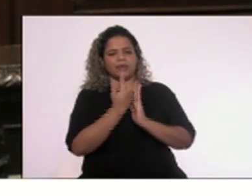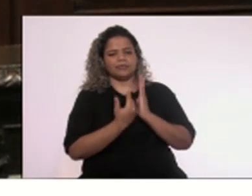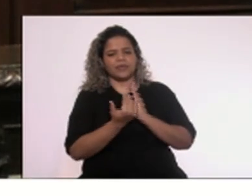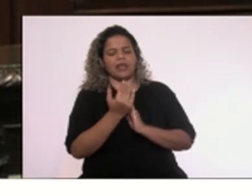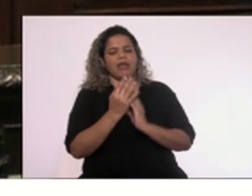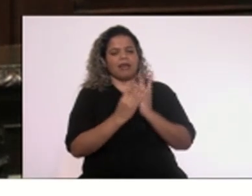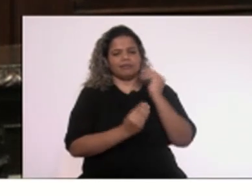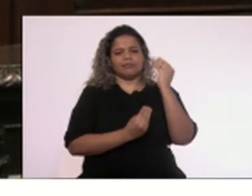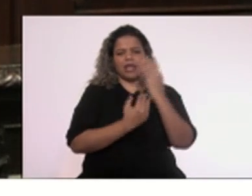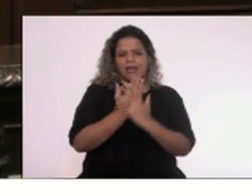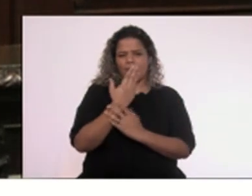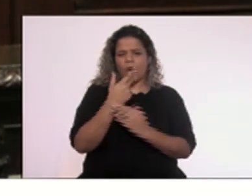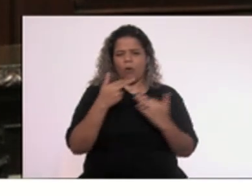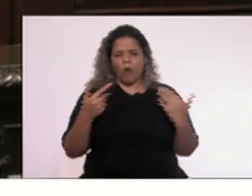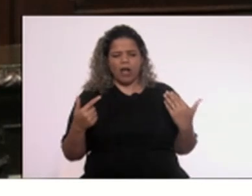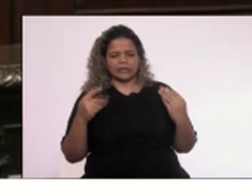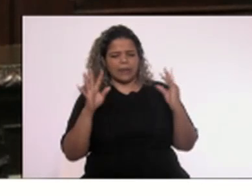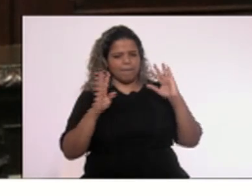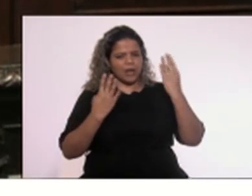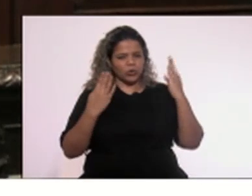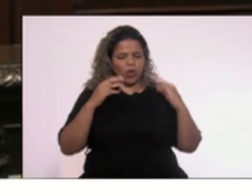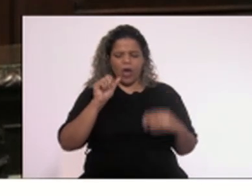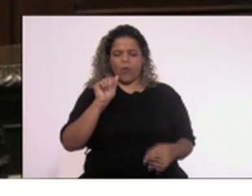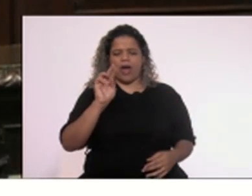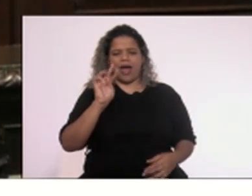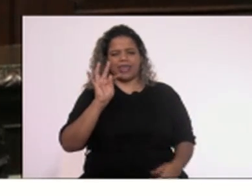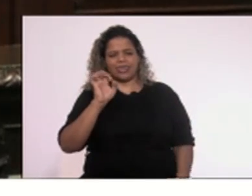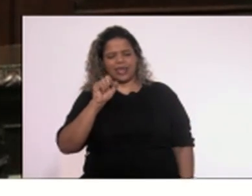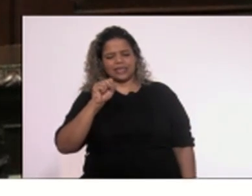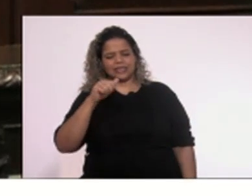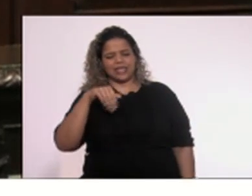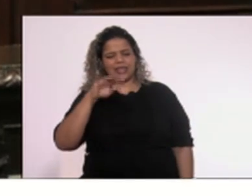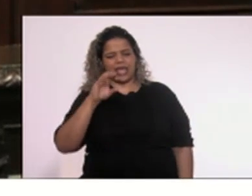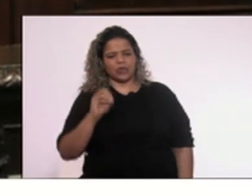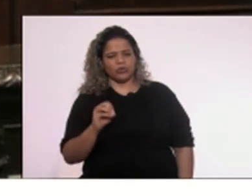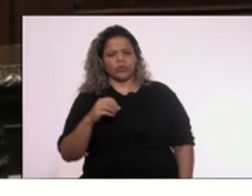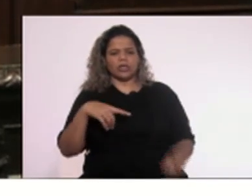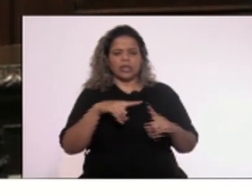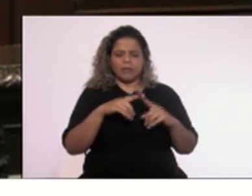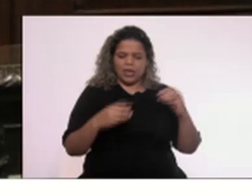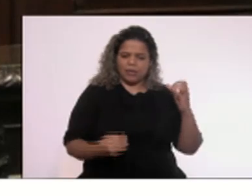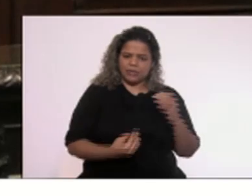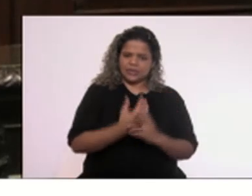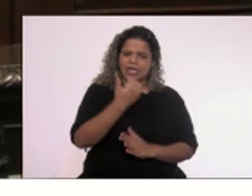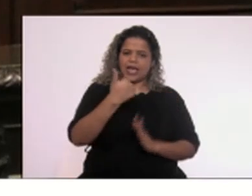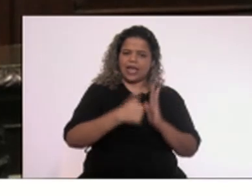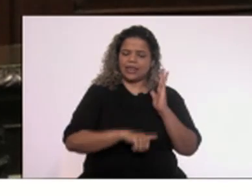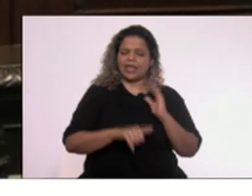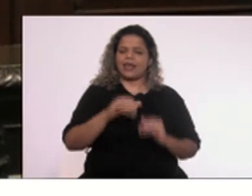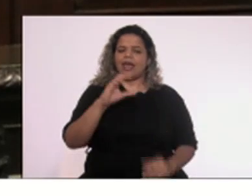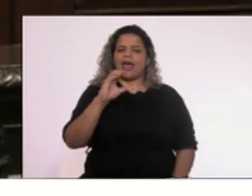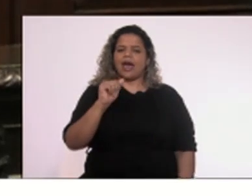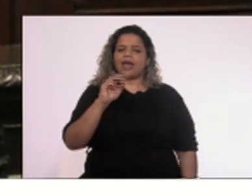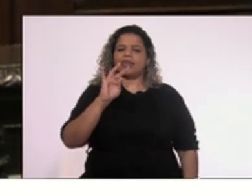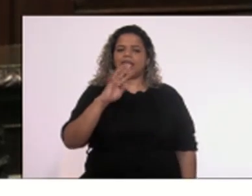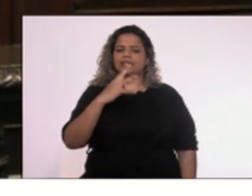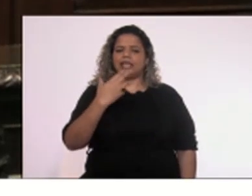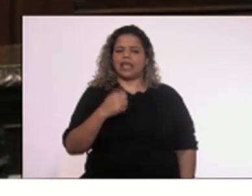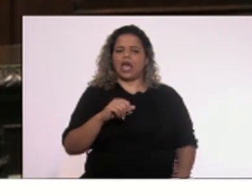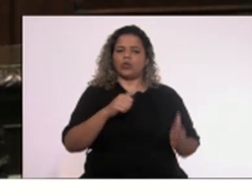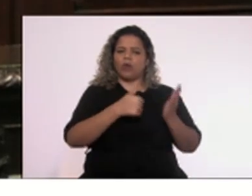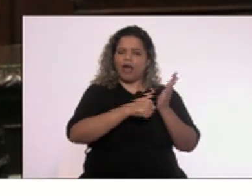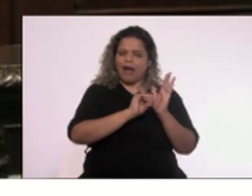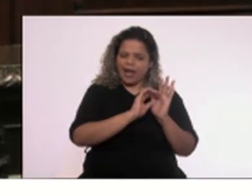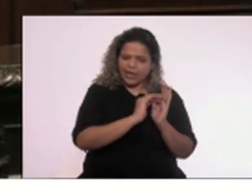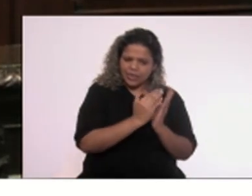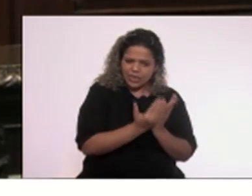do Estado do Rio de Janeiro e também atividade de emissão da Carteira Nacional do Artesanato para os artesãos